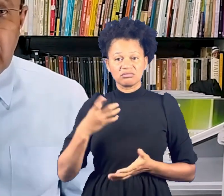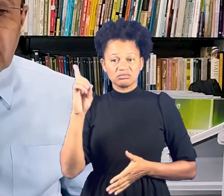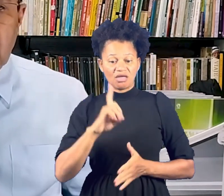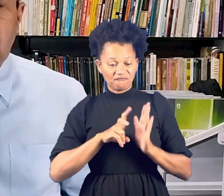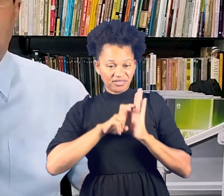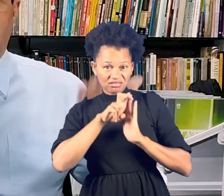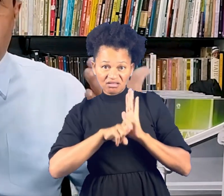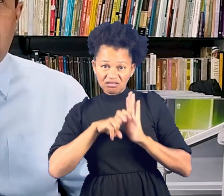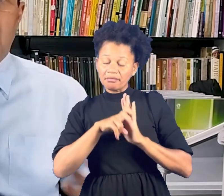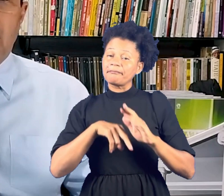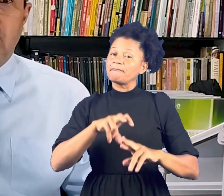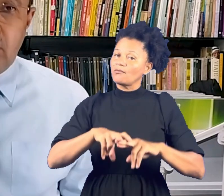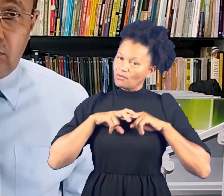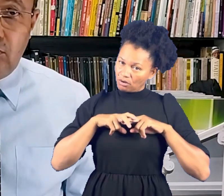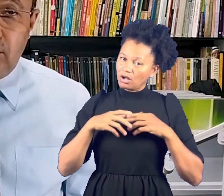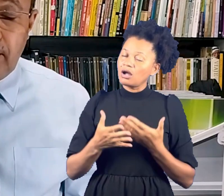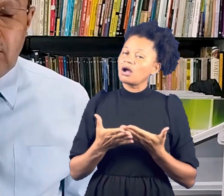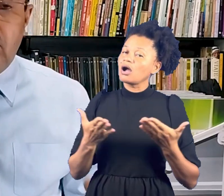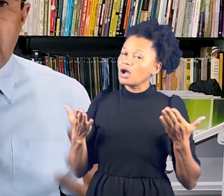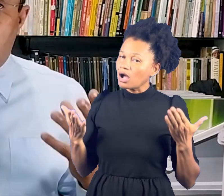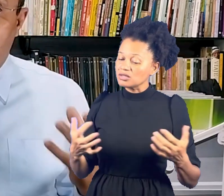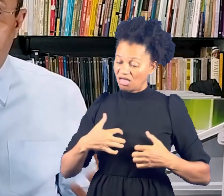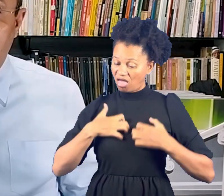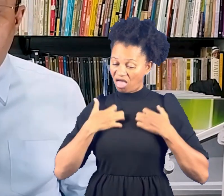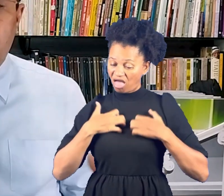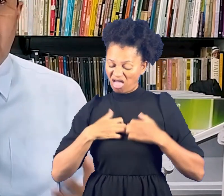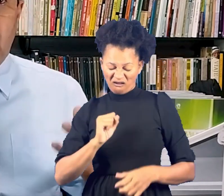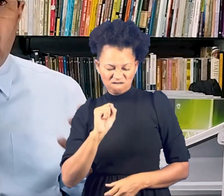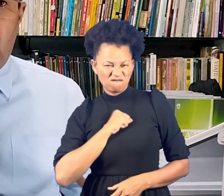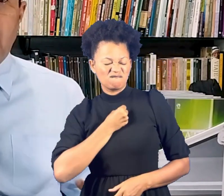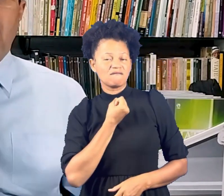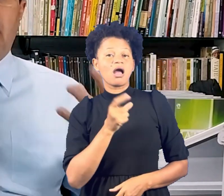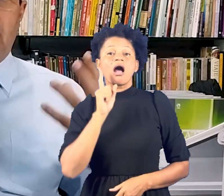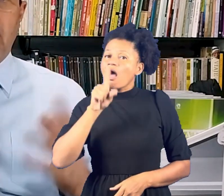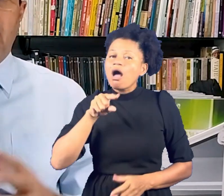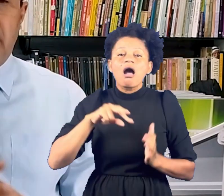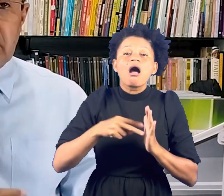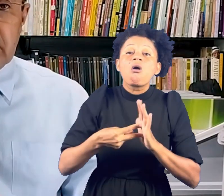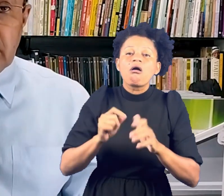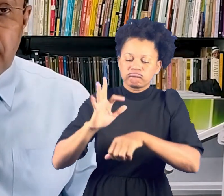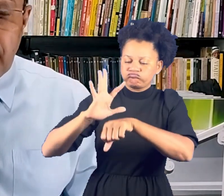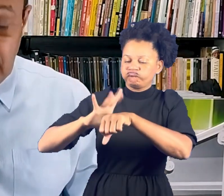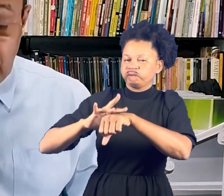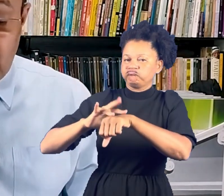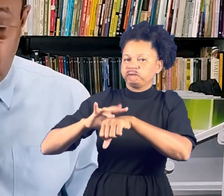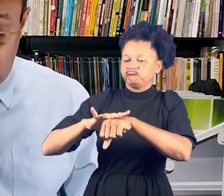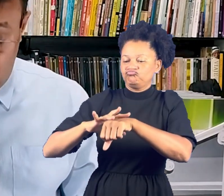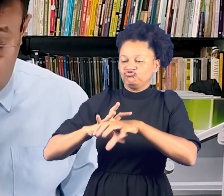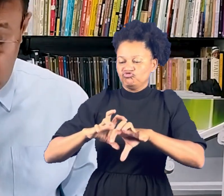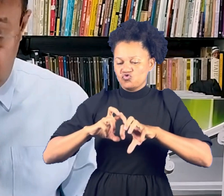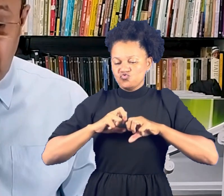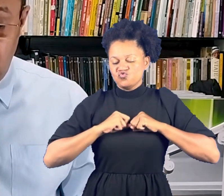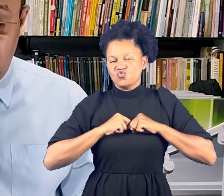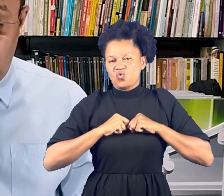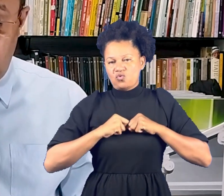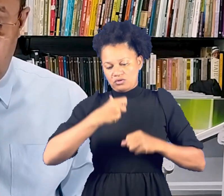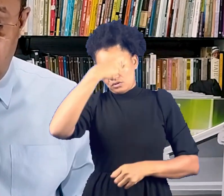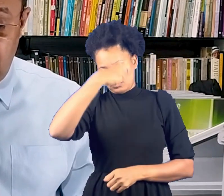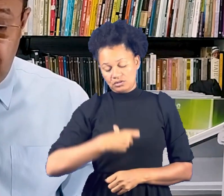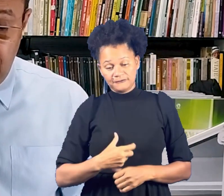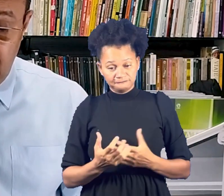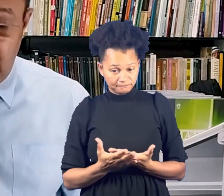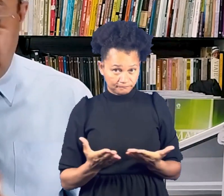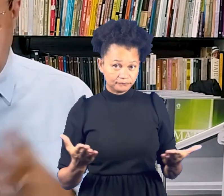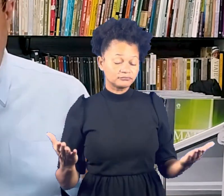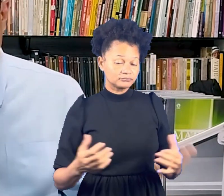ficado paralítico por causa do rancor. O rancor, o ódio, é uma doença que consome o